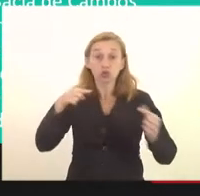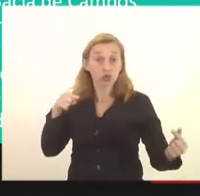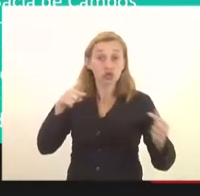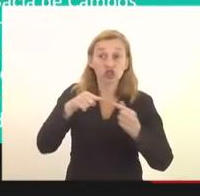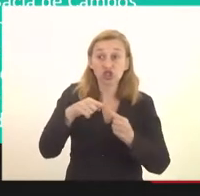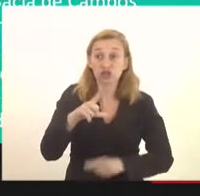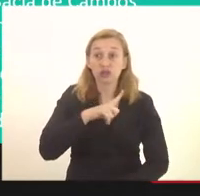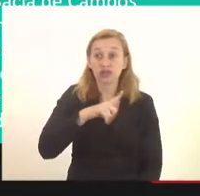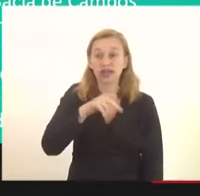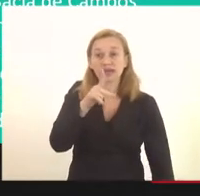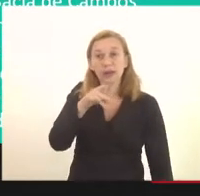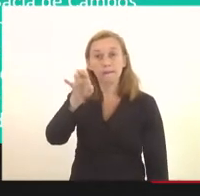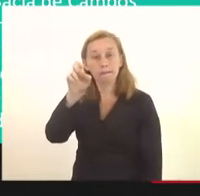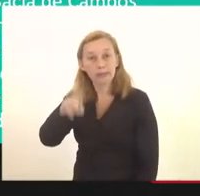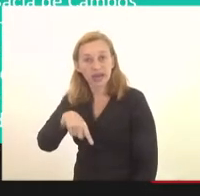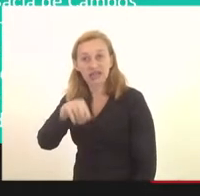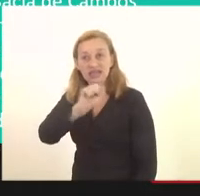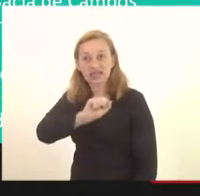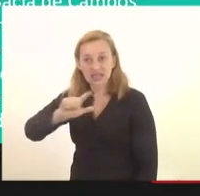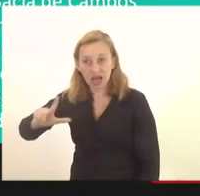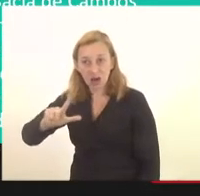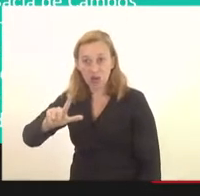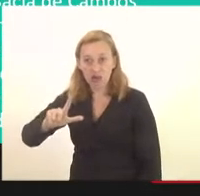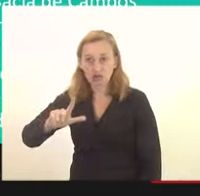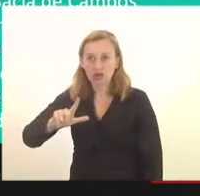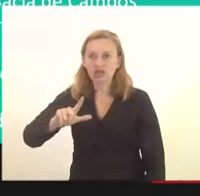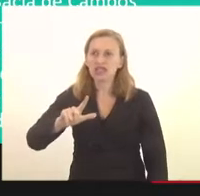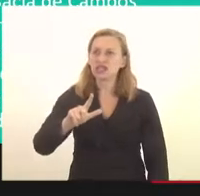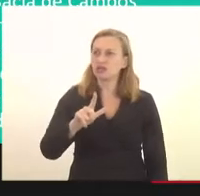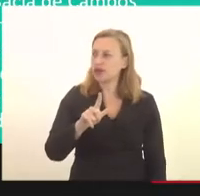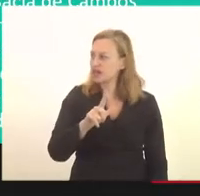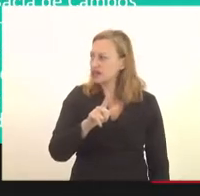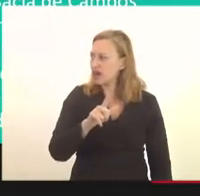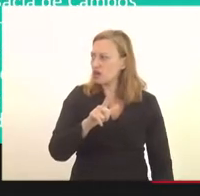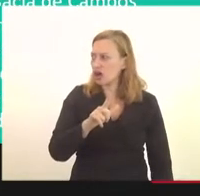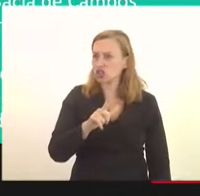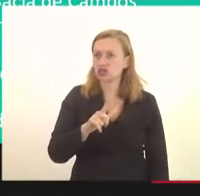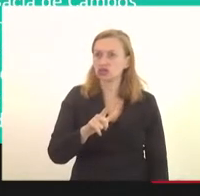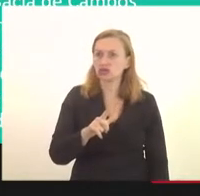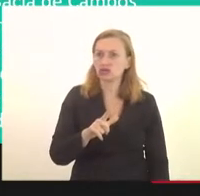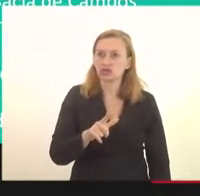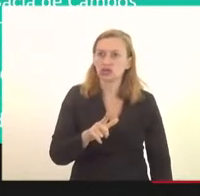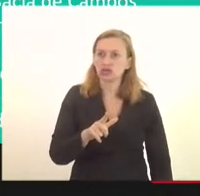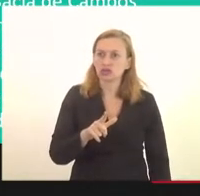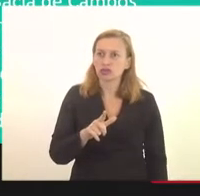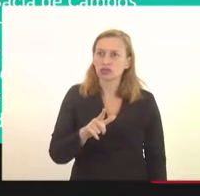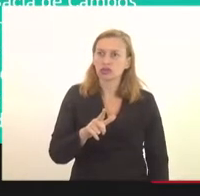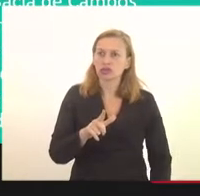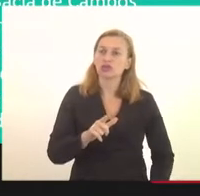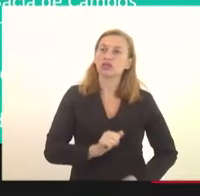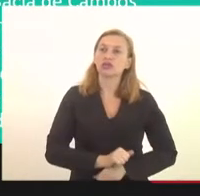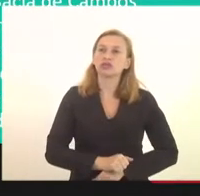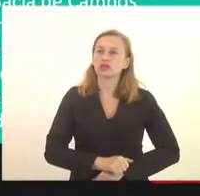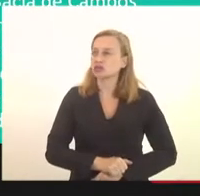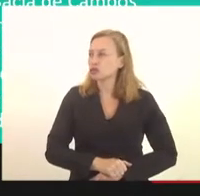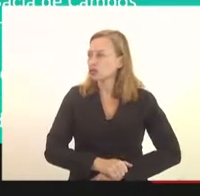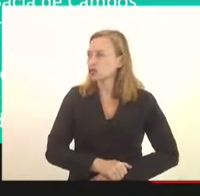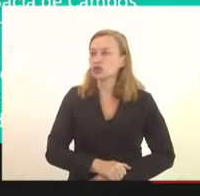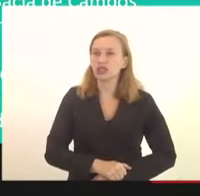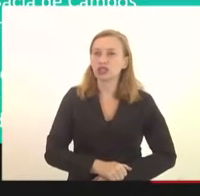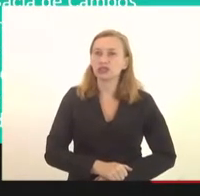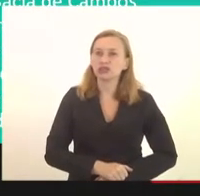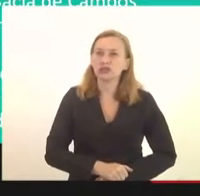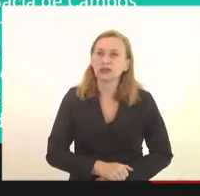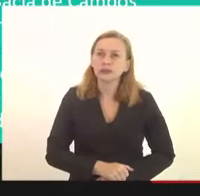pré-sal, e se o senhor notar essa linha aqui, essa é a linha do polígono do pré-sal,